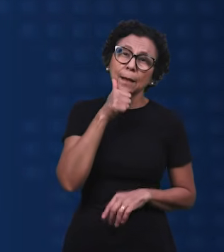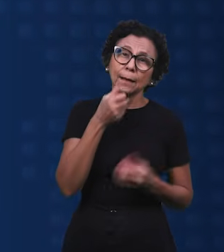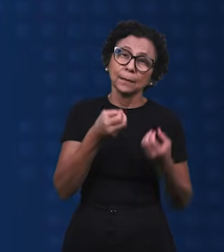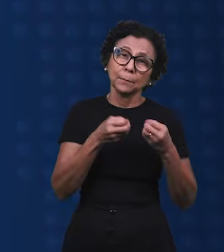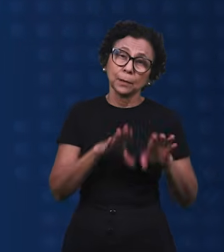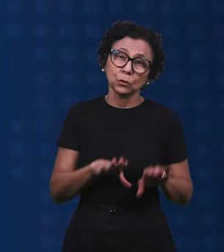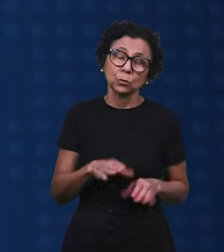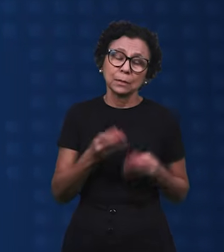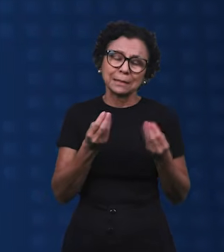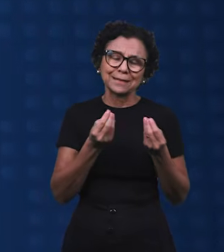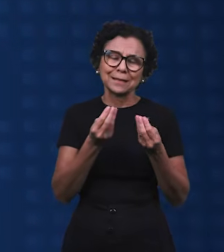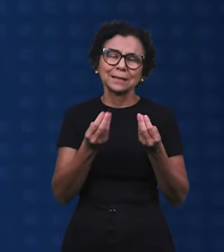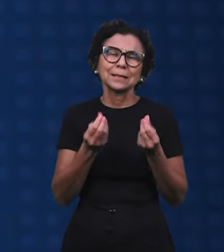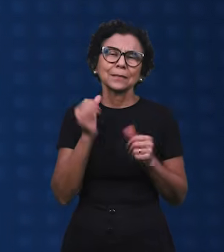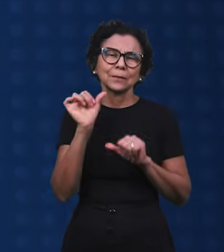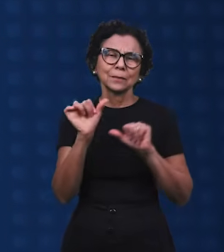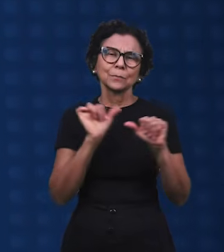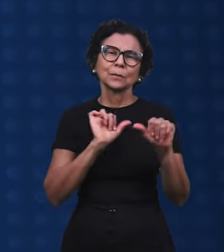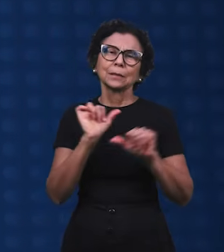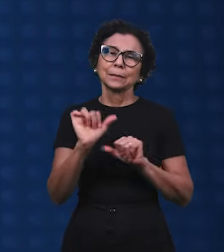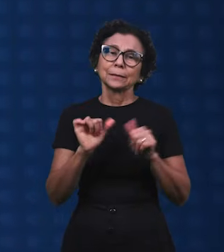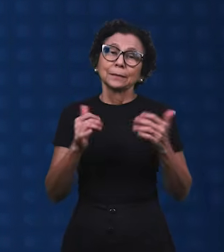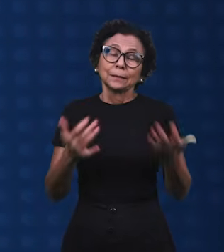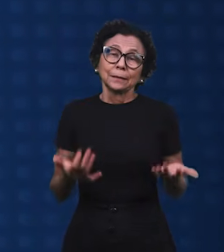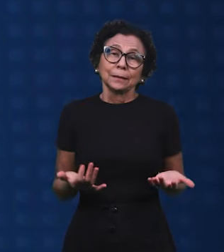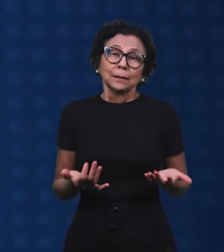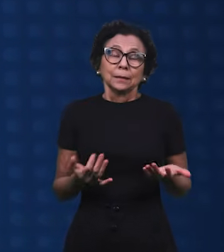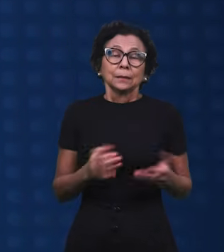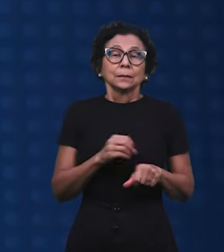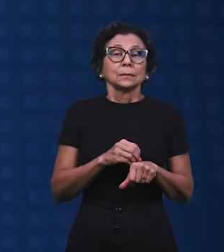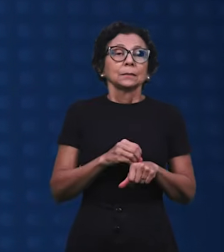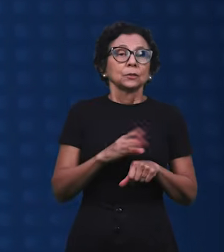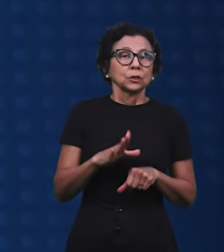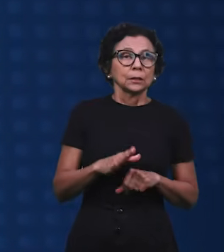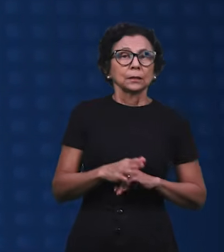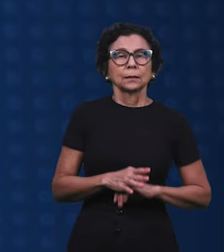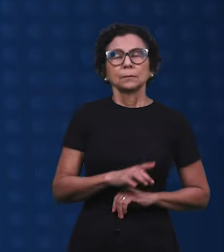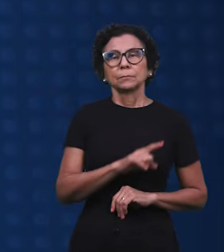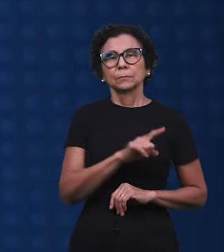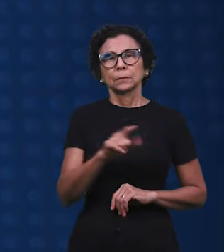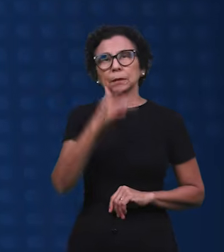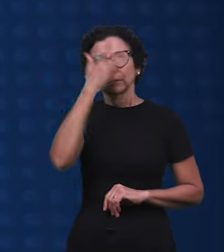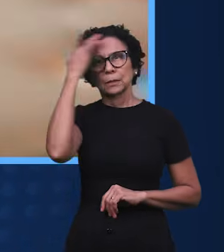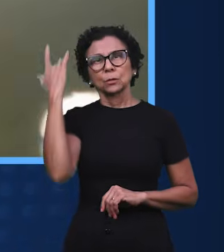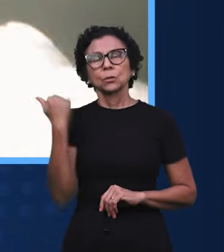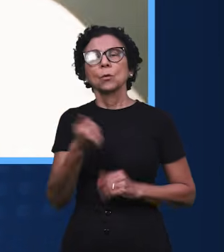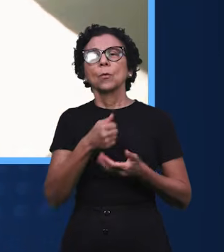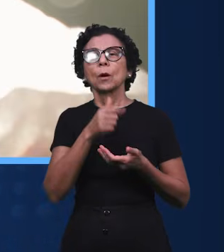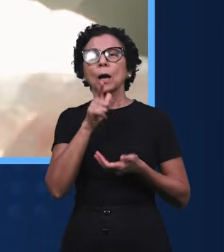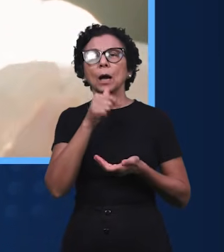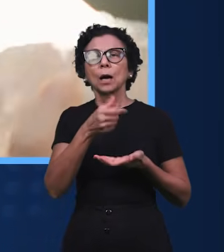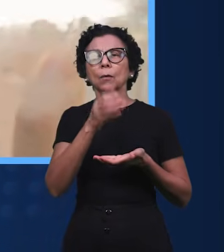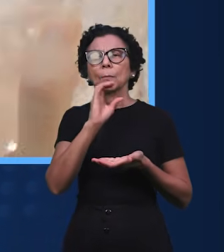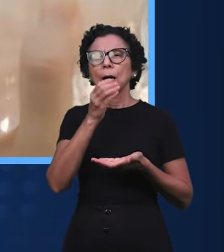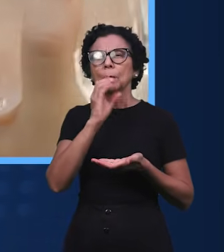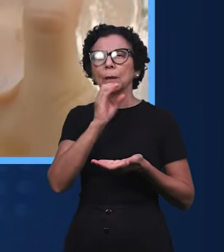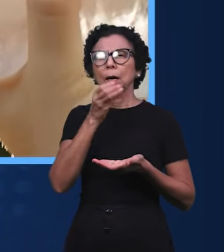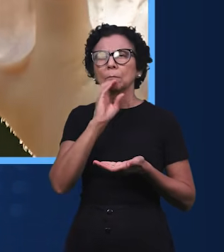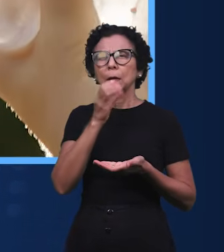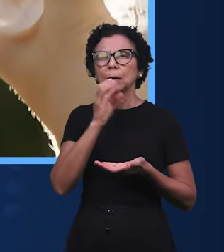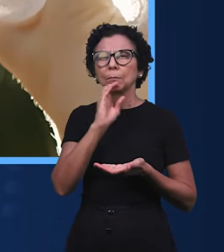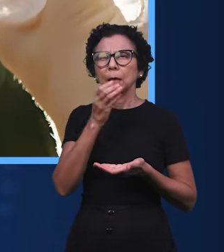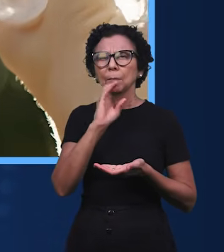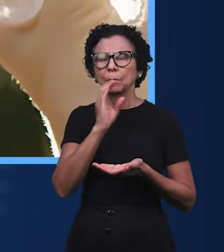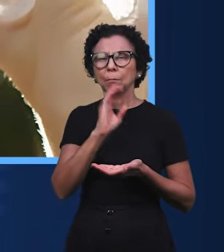mais sensíveis a essas mudanças. Então, o que nós recomendamos é que a pessoa tome bastante água, se hidrate